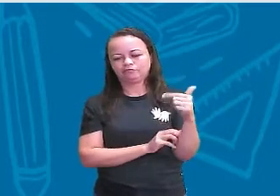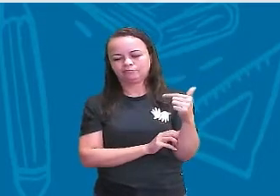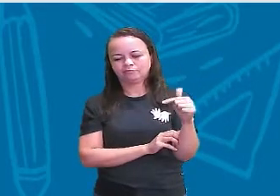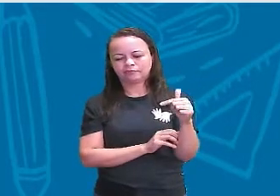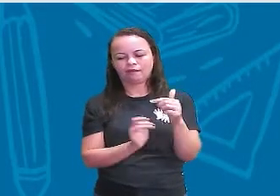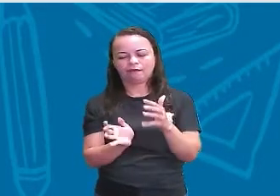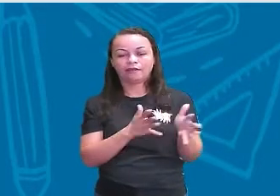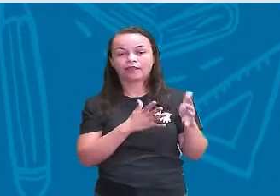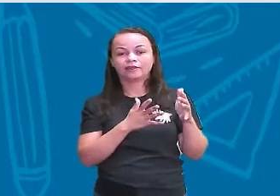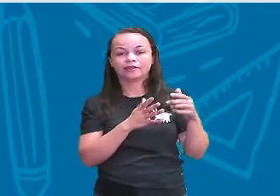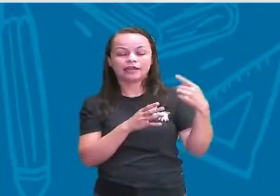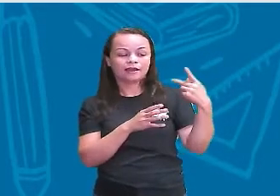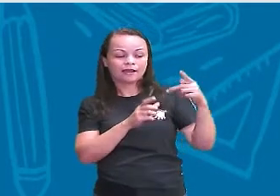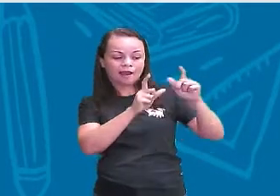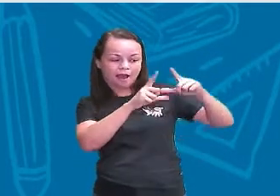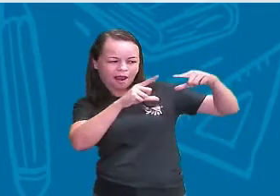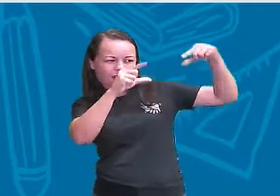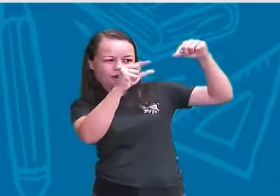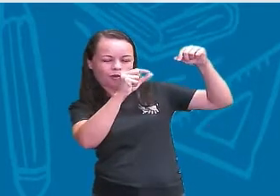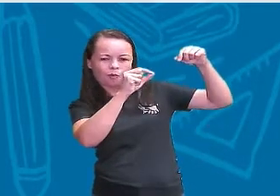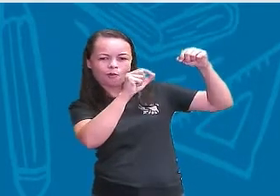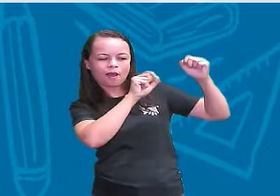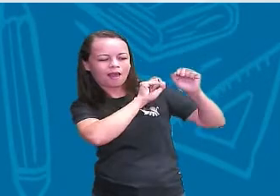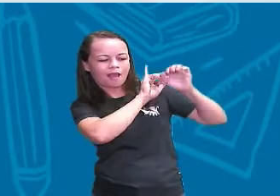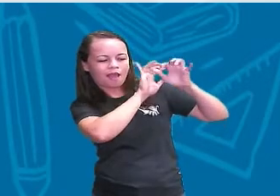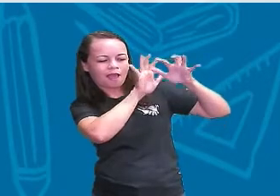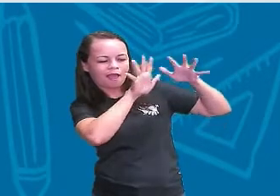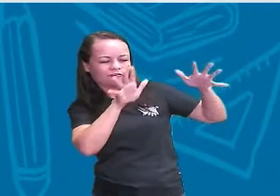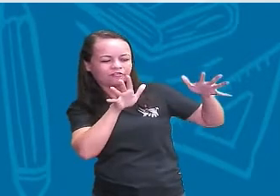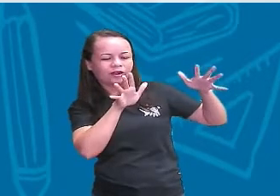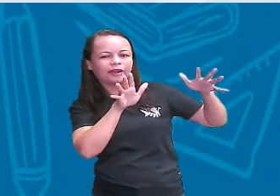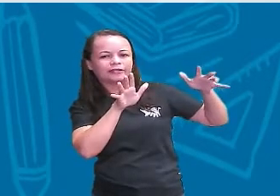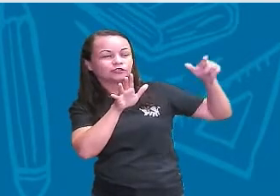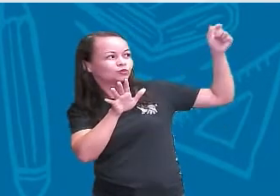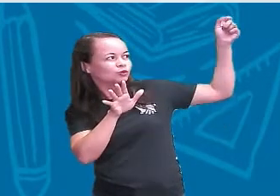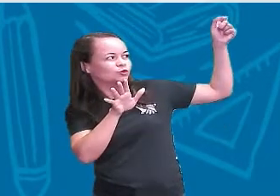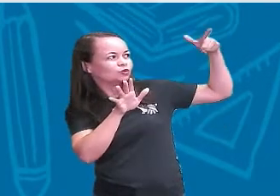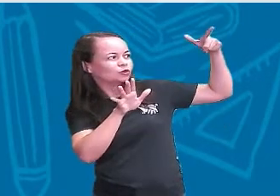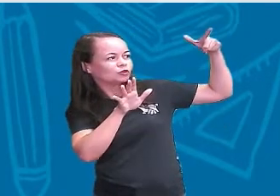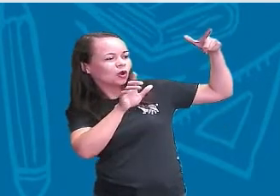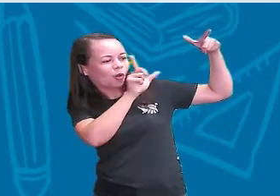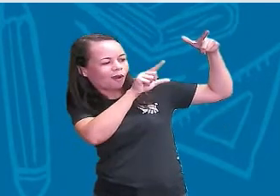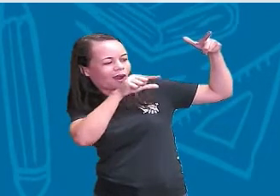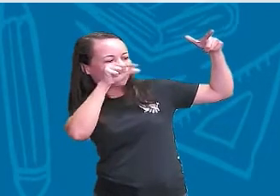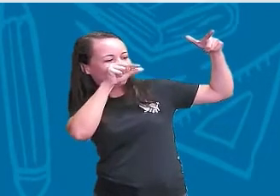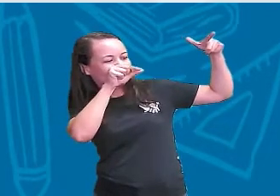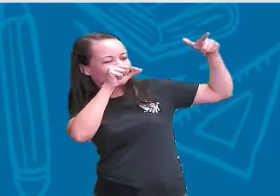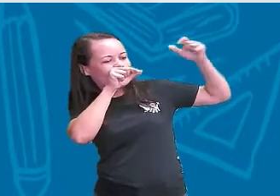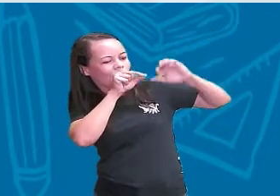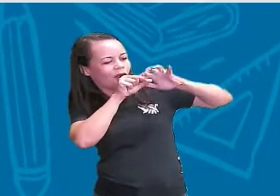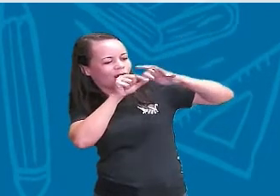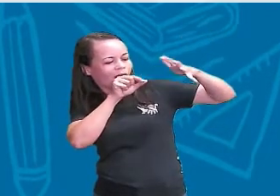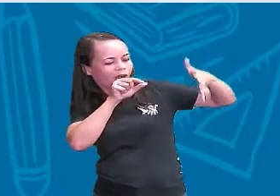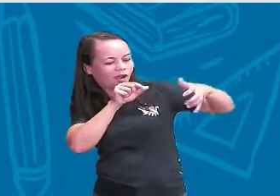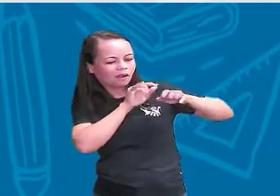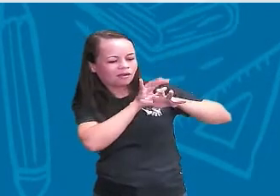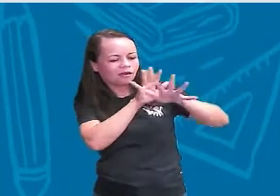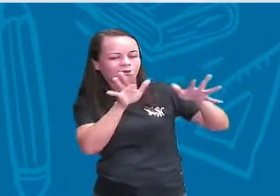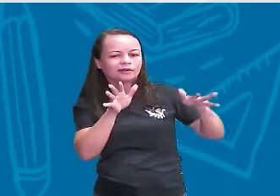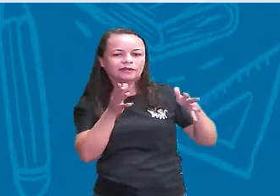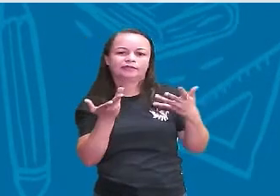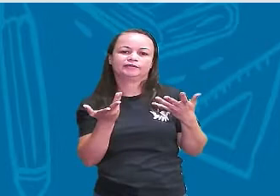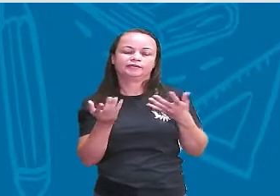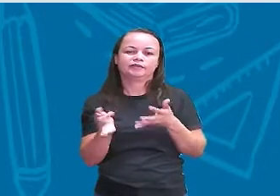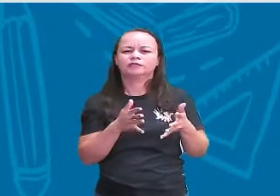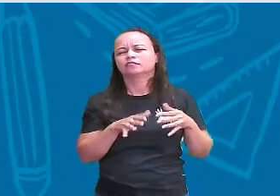A Lua, ela reflete a luz do Sol, tá certo? Tanto é por isso